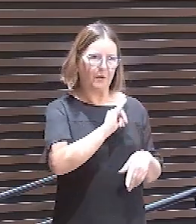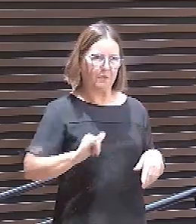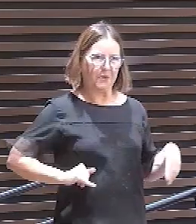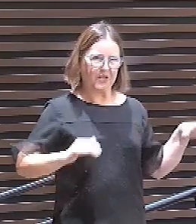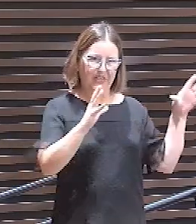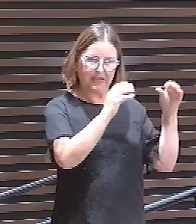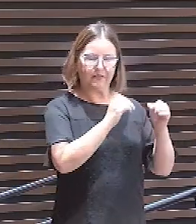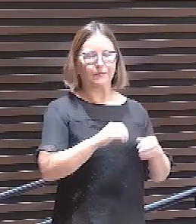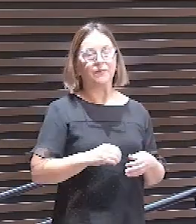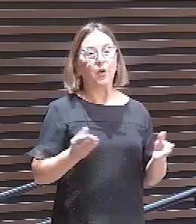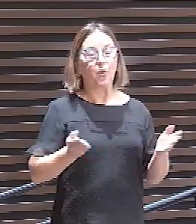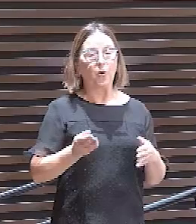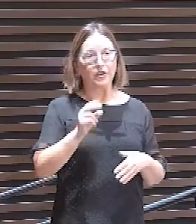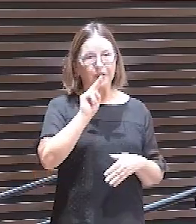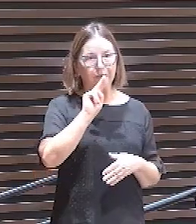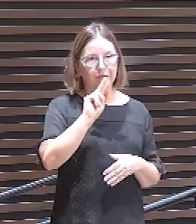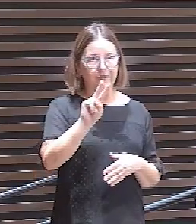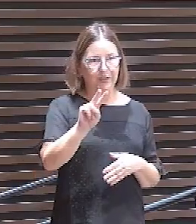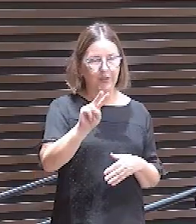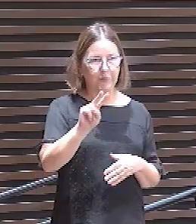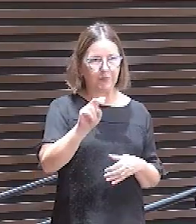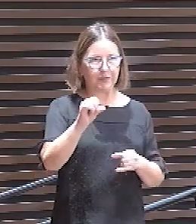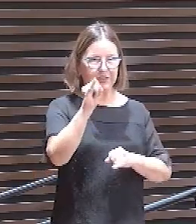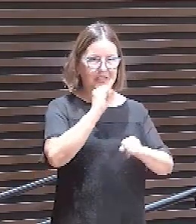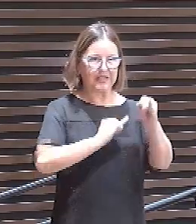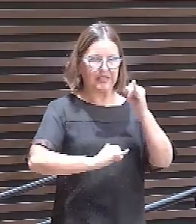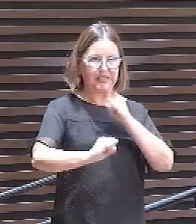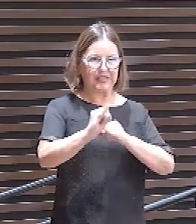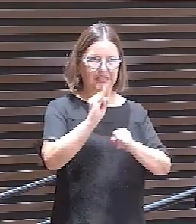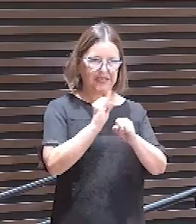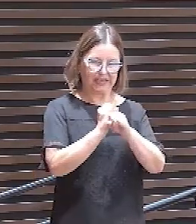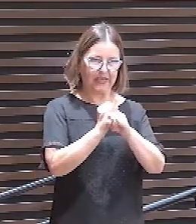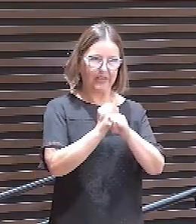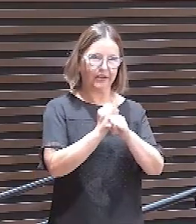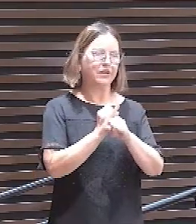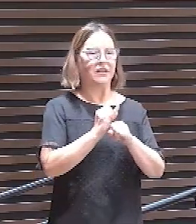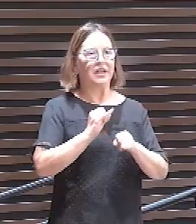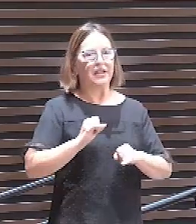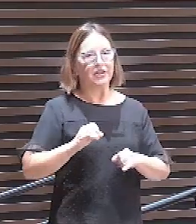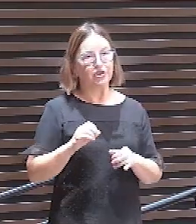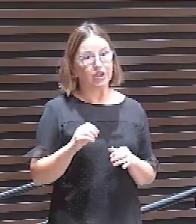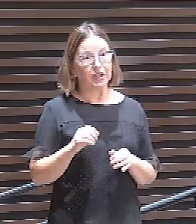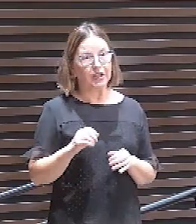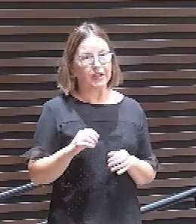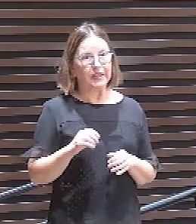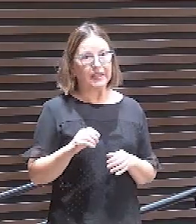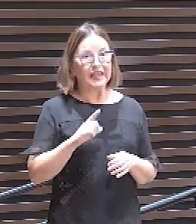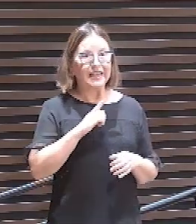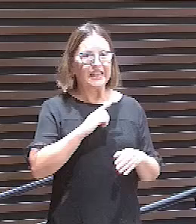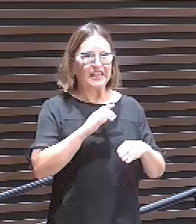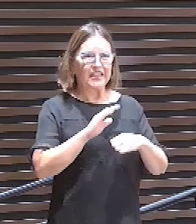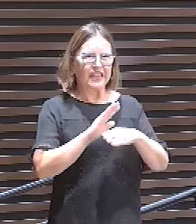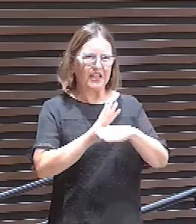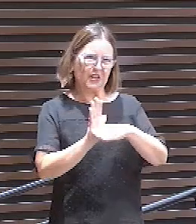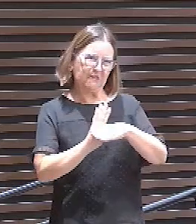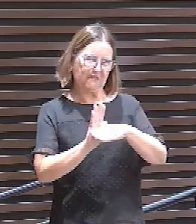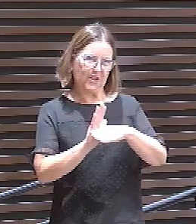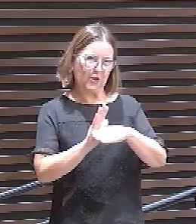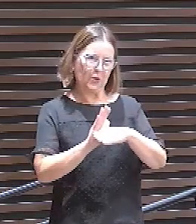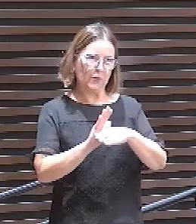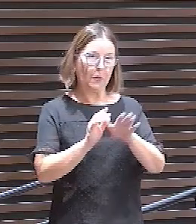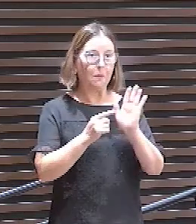vídeos mostrando o casamento dos animais, da animalidade com o